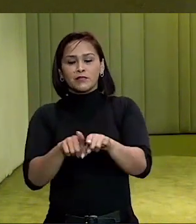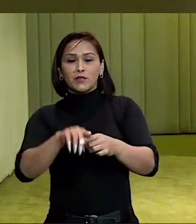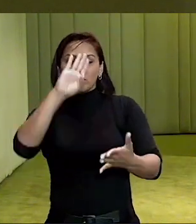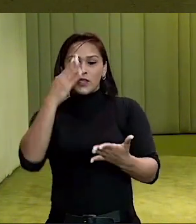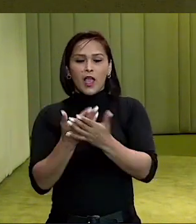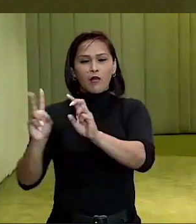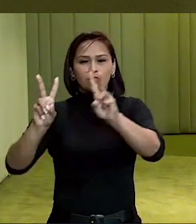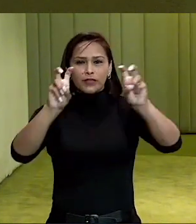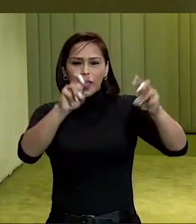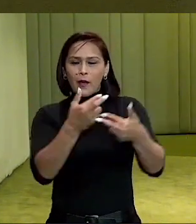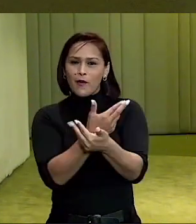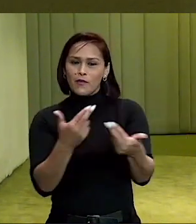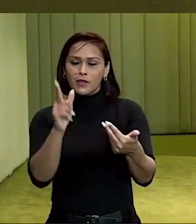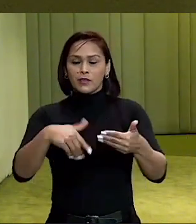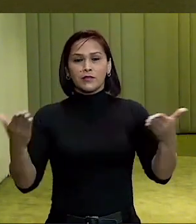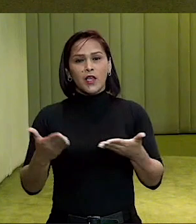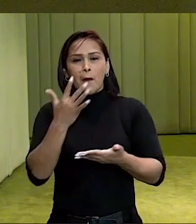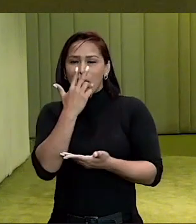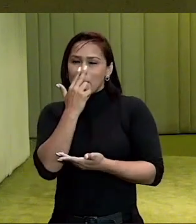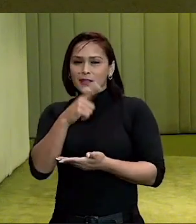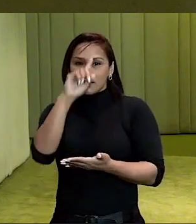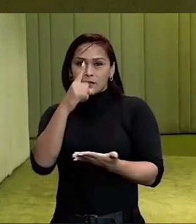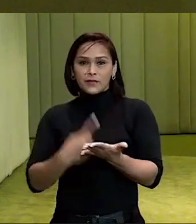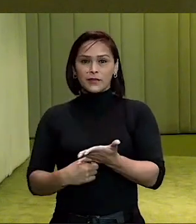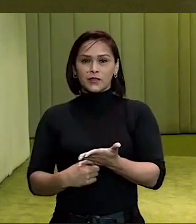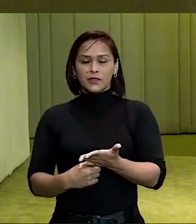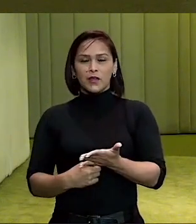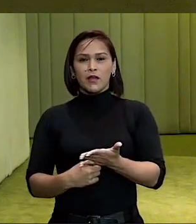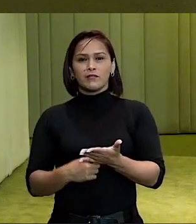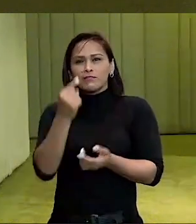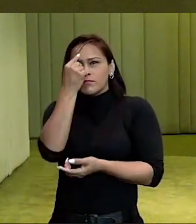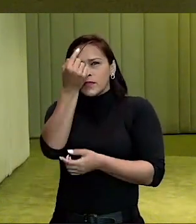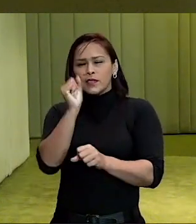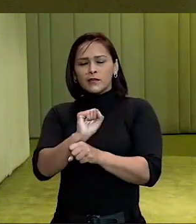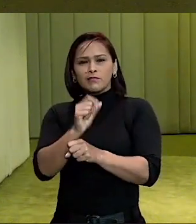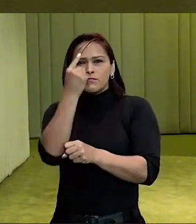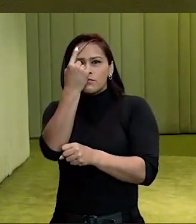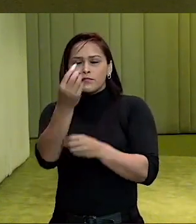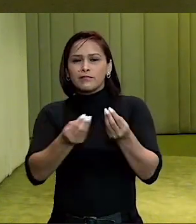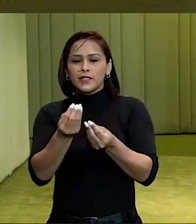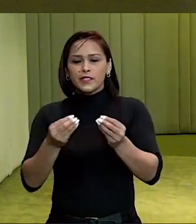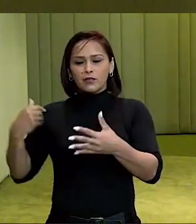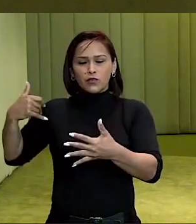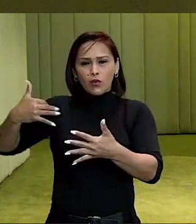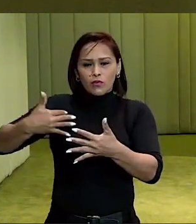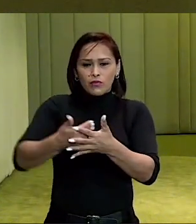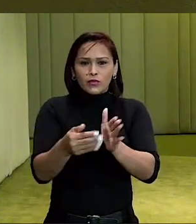temas. O momento me parece decisivo para uma reflexão lúcida da trajetória até